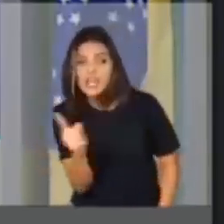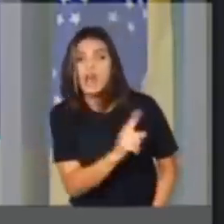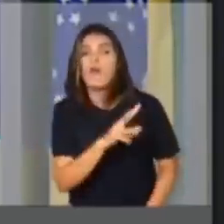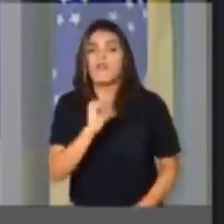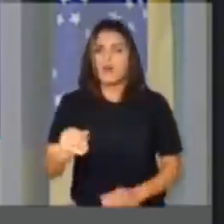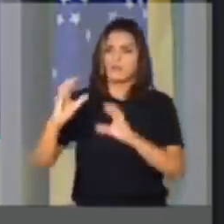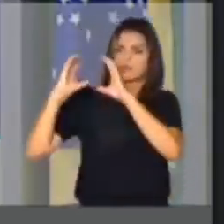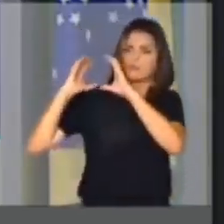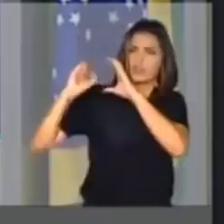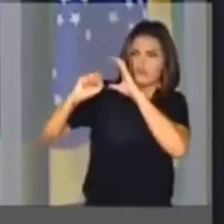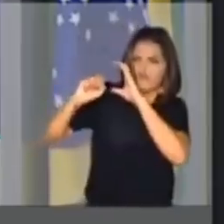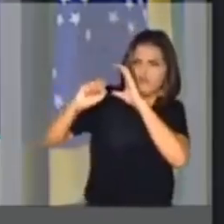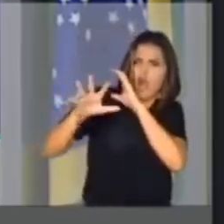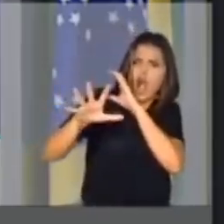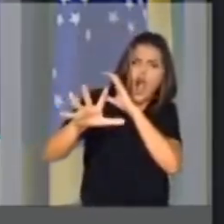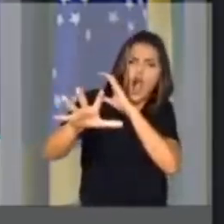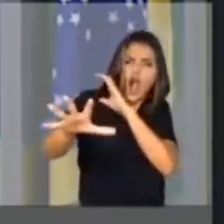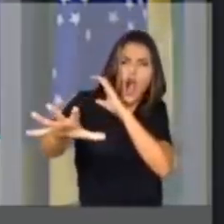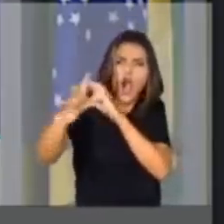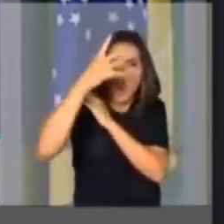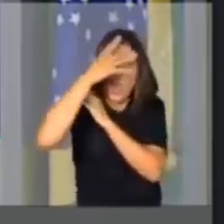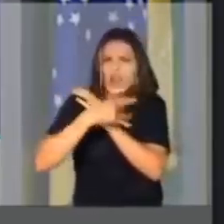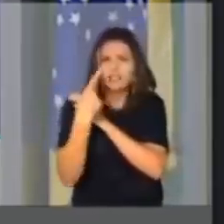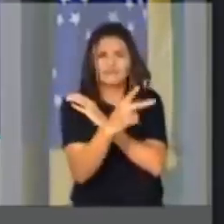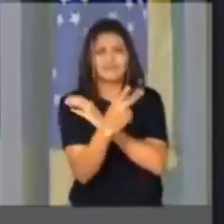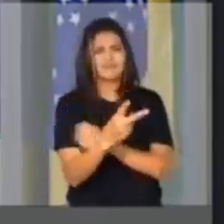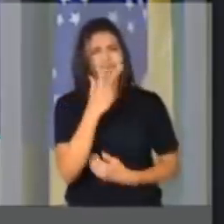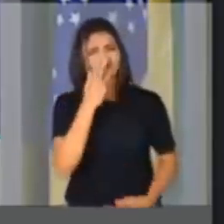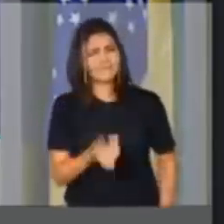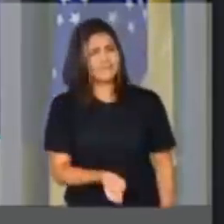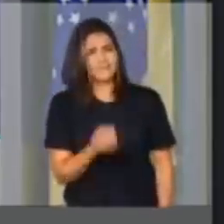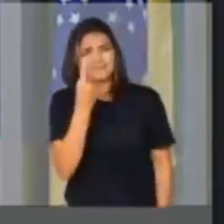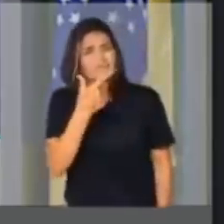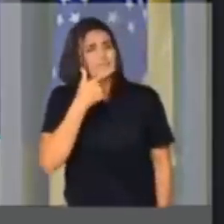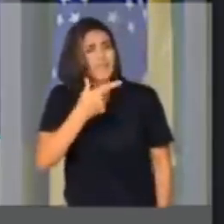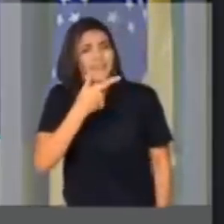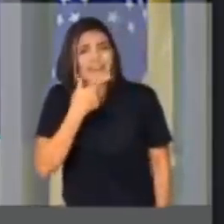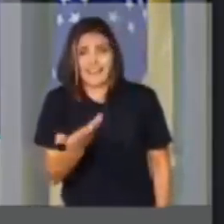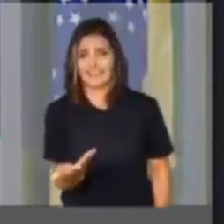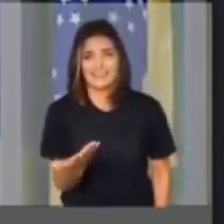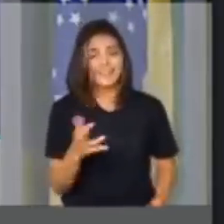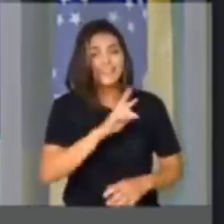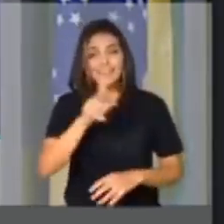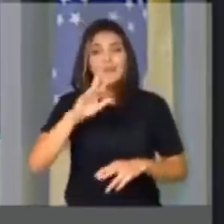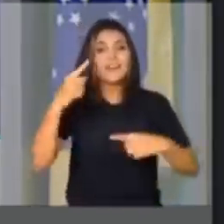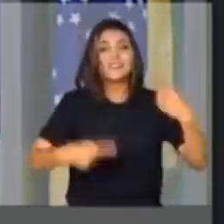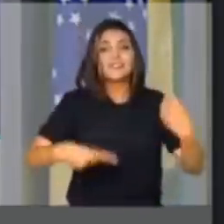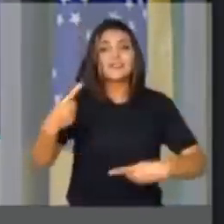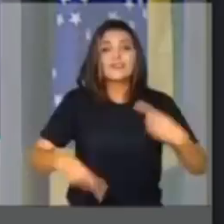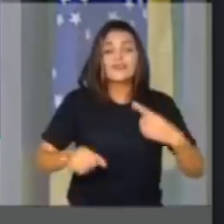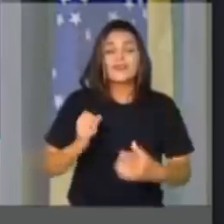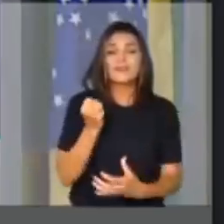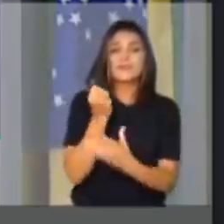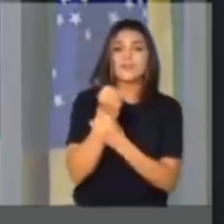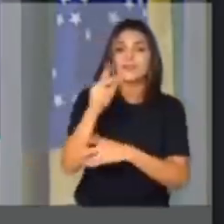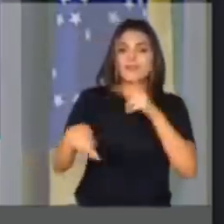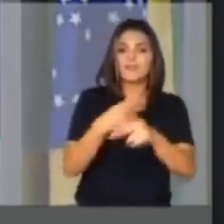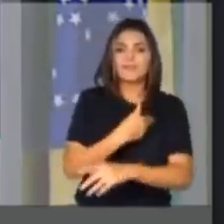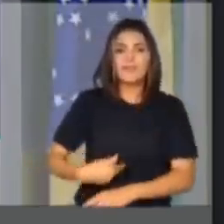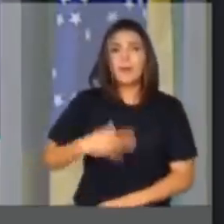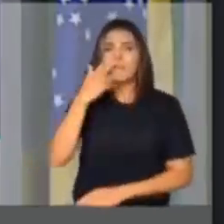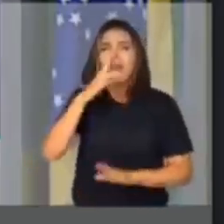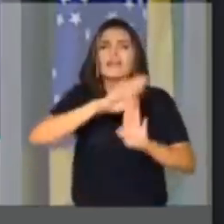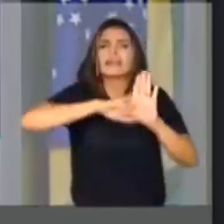iluminar e muito o rosto dos senhores. É patético. Isso não é discussão sobre segurança pública. Isso é ideologia do pior